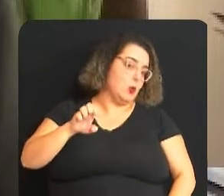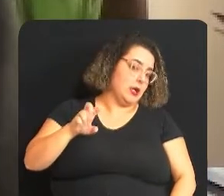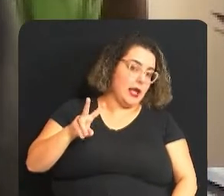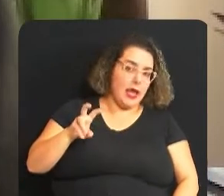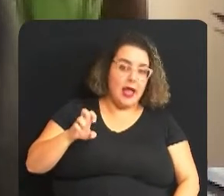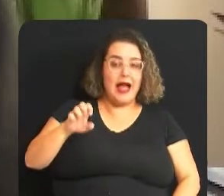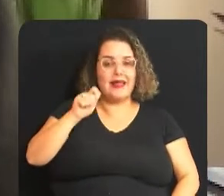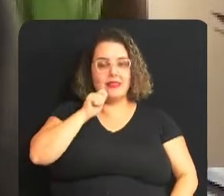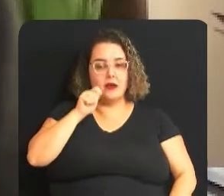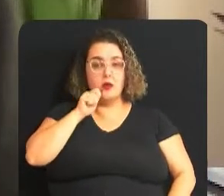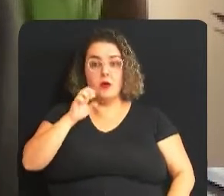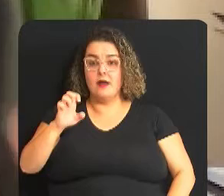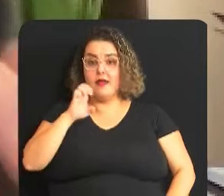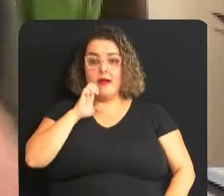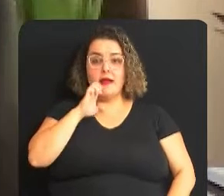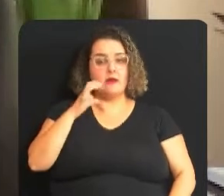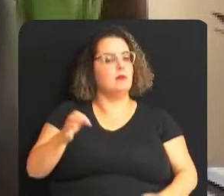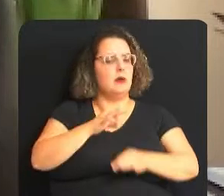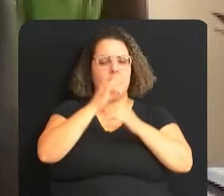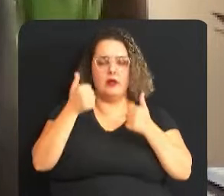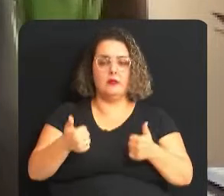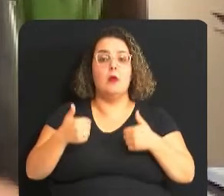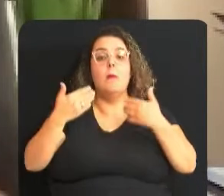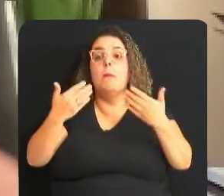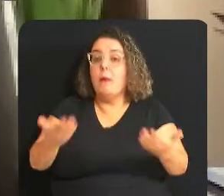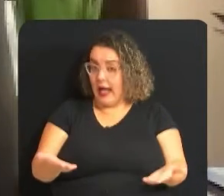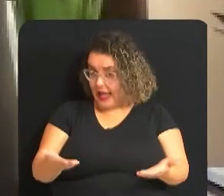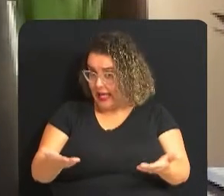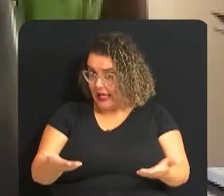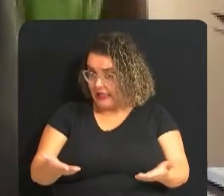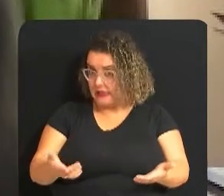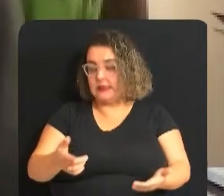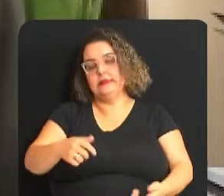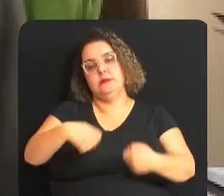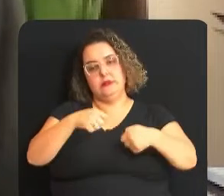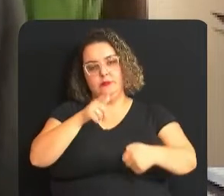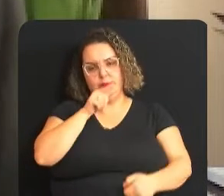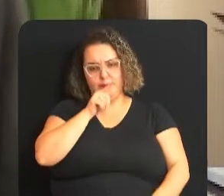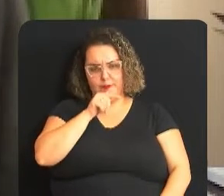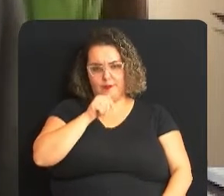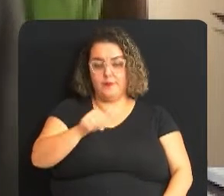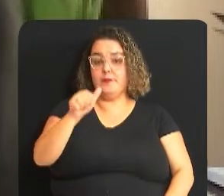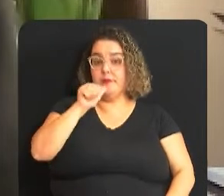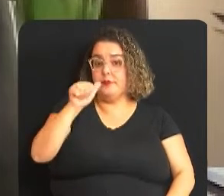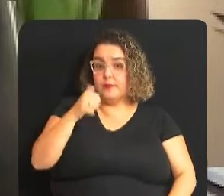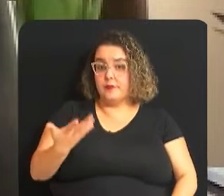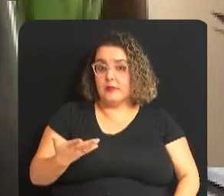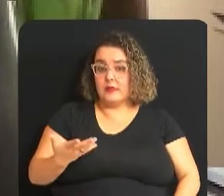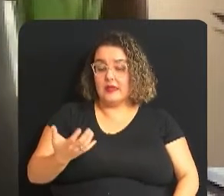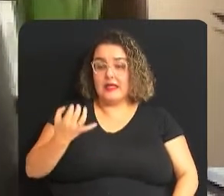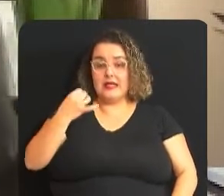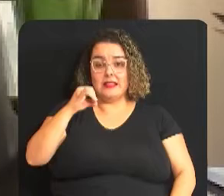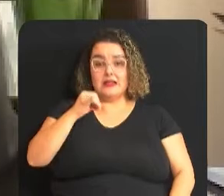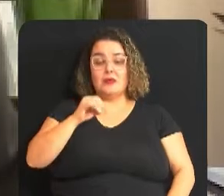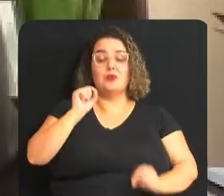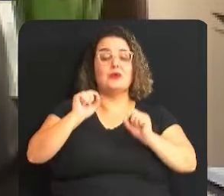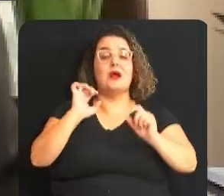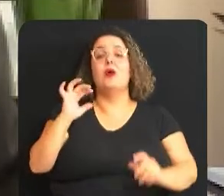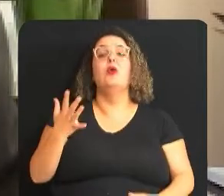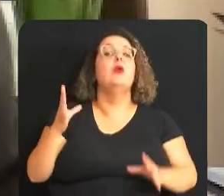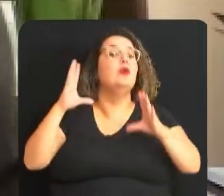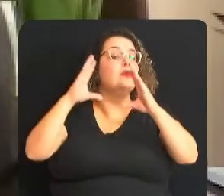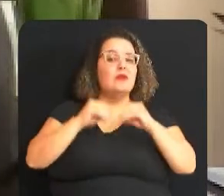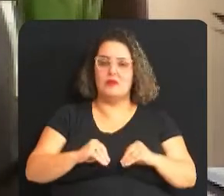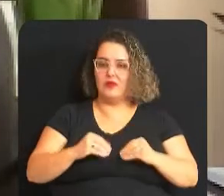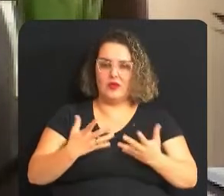tomar água durante o dia. Aí, se você não toma água, o que acontece com o teu intestino? Ele vai ressecar as fezes. Ao invés de você evacuar